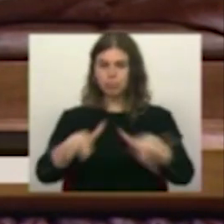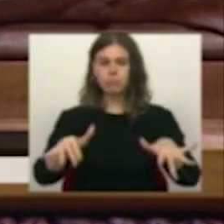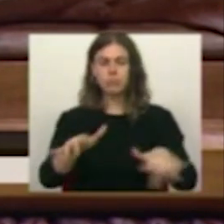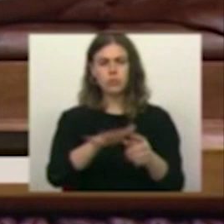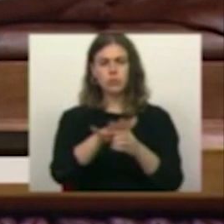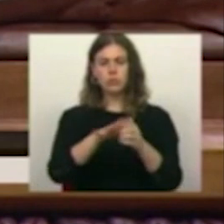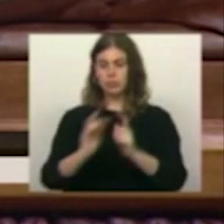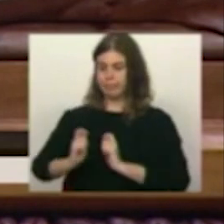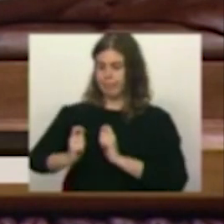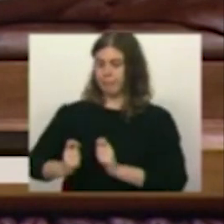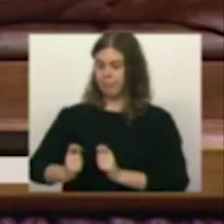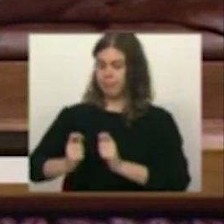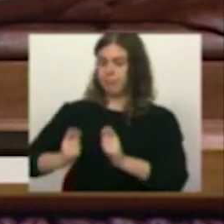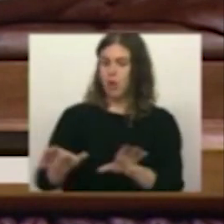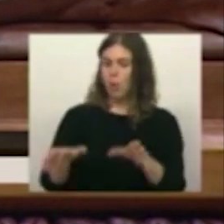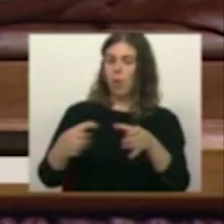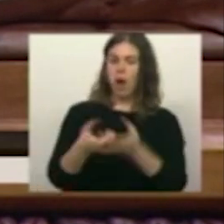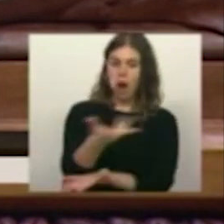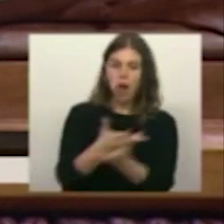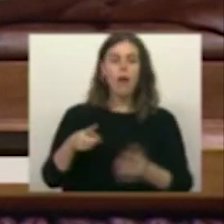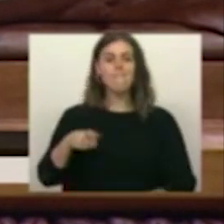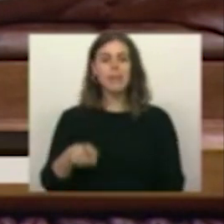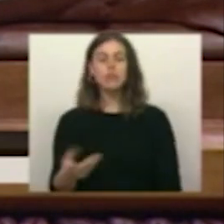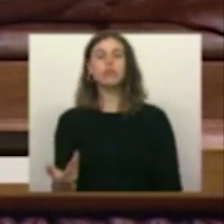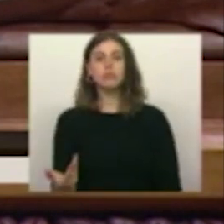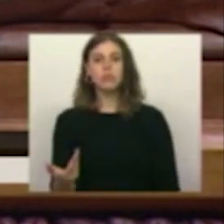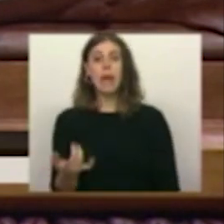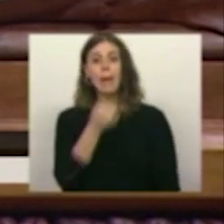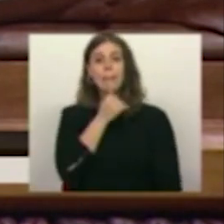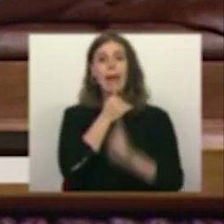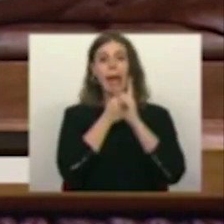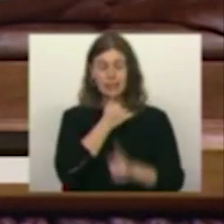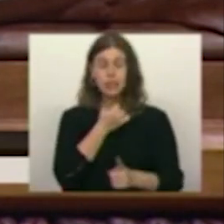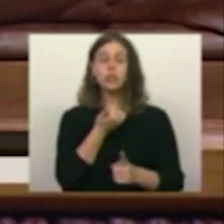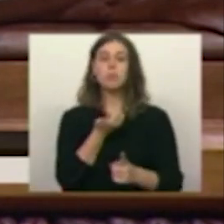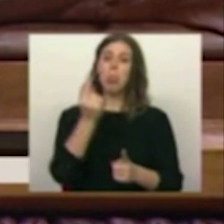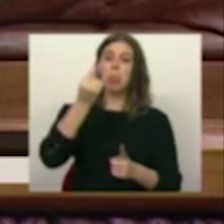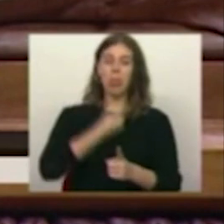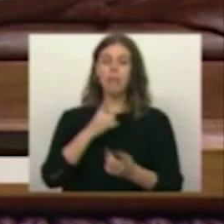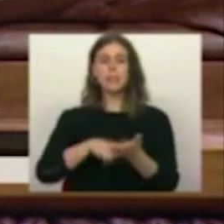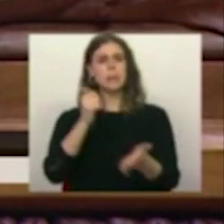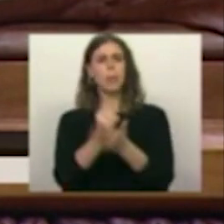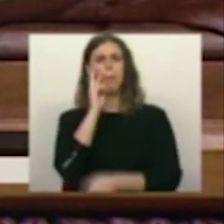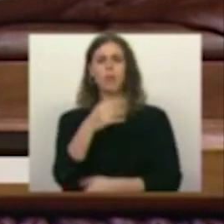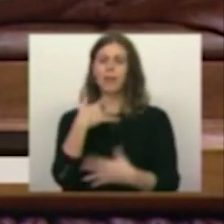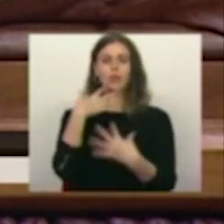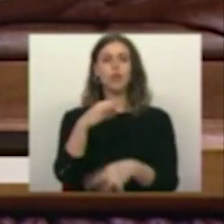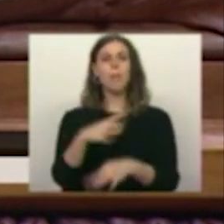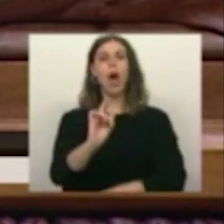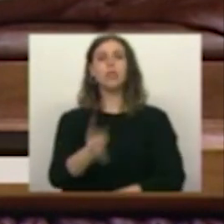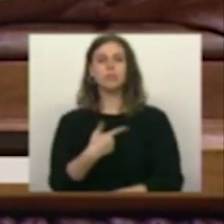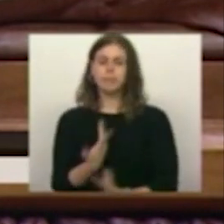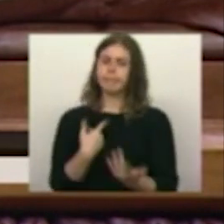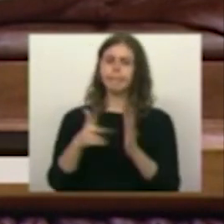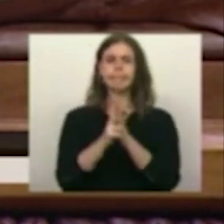cenário de transmissão comunitária do vírus. Tais medidas devem sempre observar naturalmente